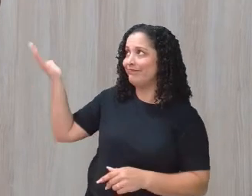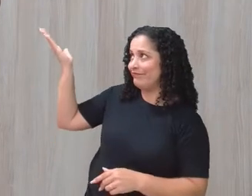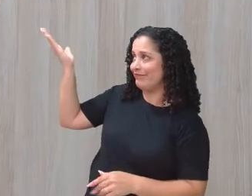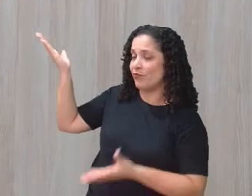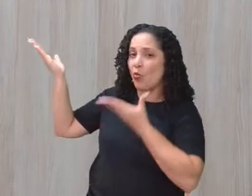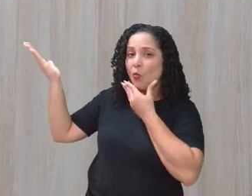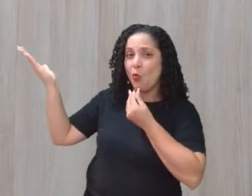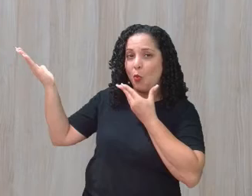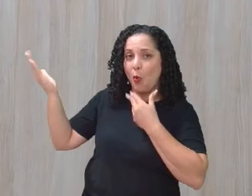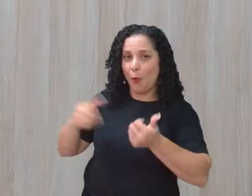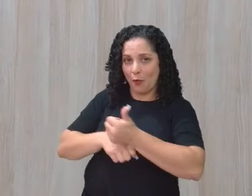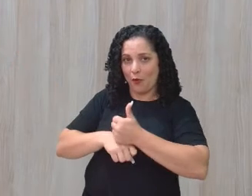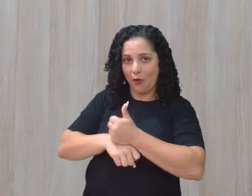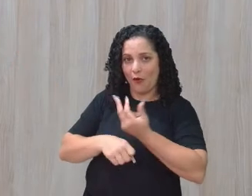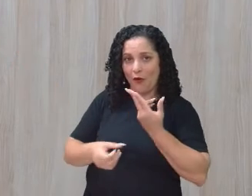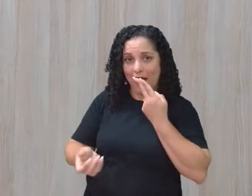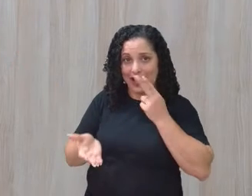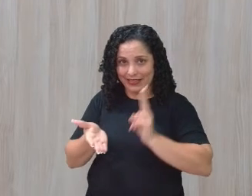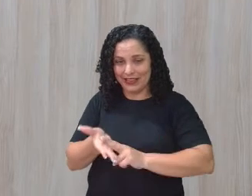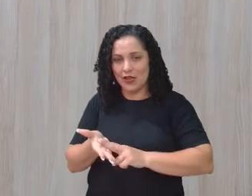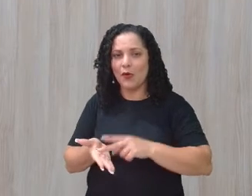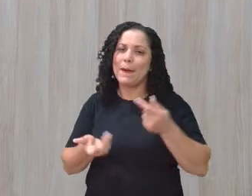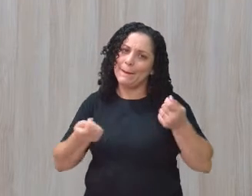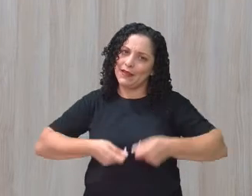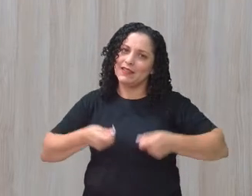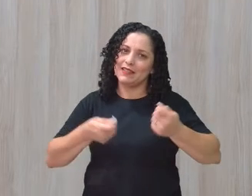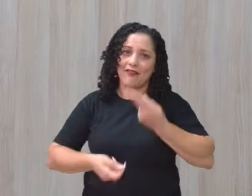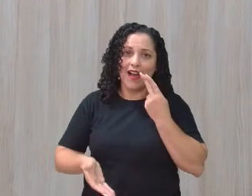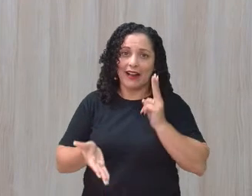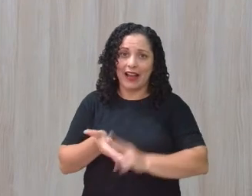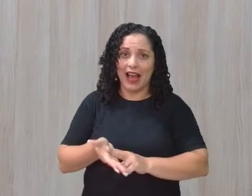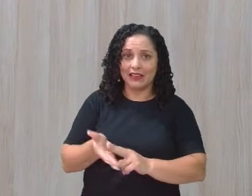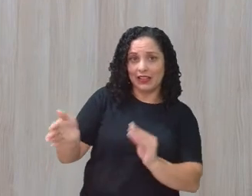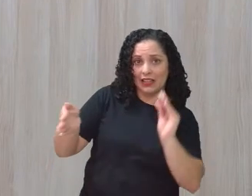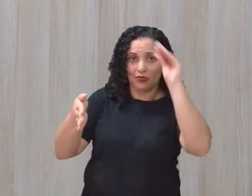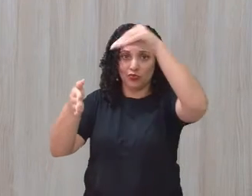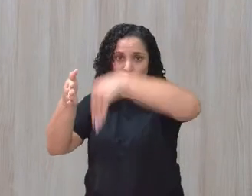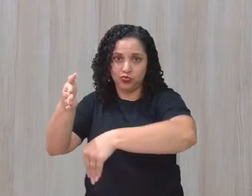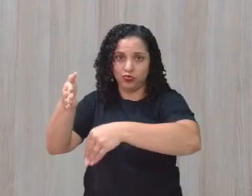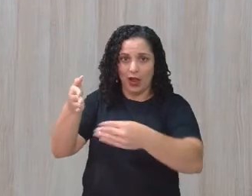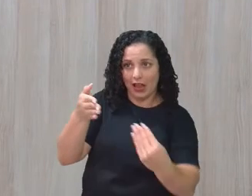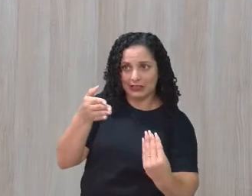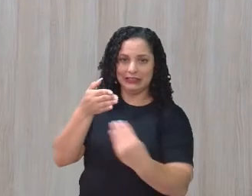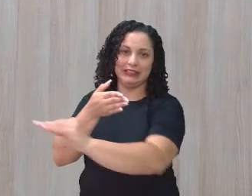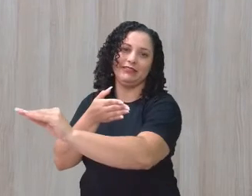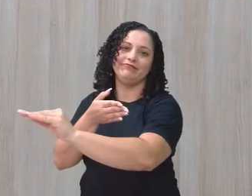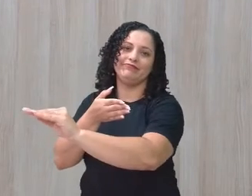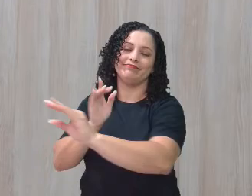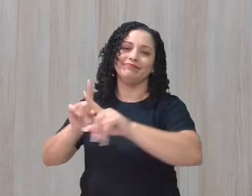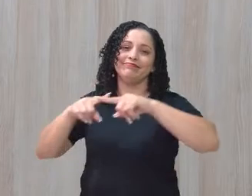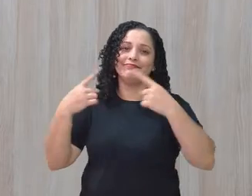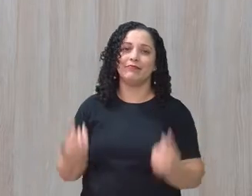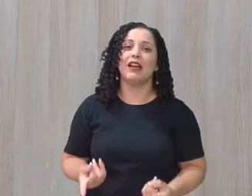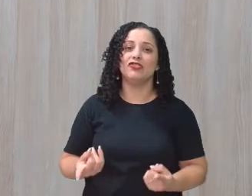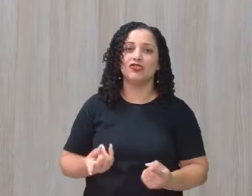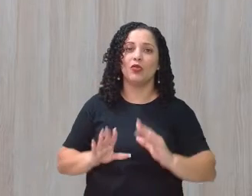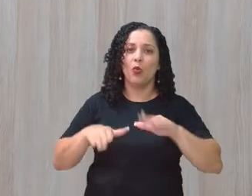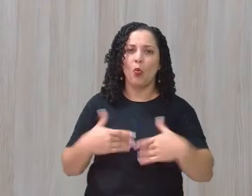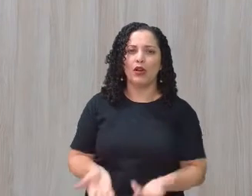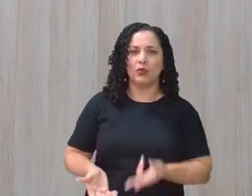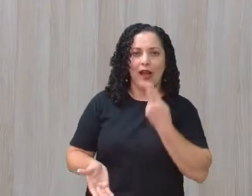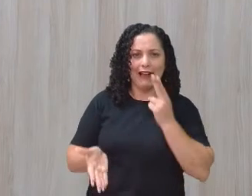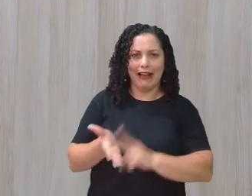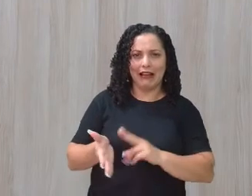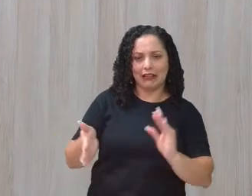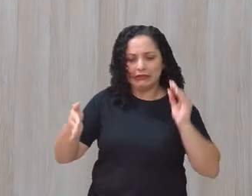aqui, ele queria exercer o trabalho dele, ele precisava enviar a carta para alguém, para o destinatário. Contudo, ao tentar fazê-lo, ele